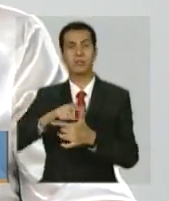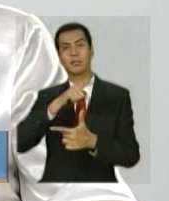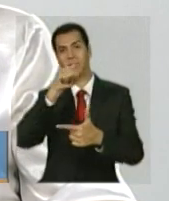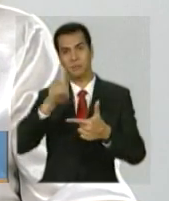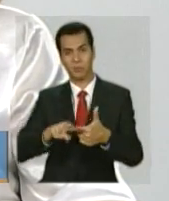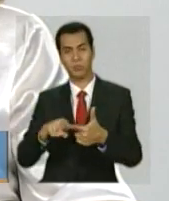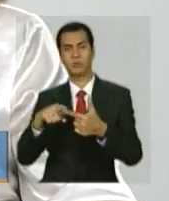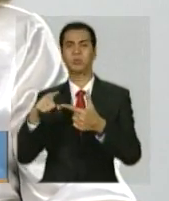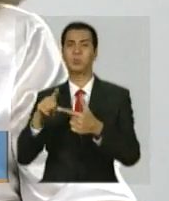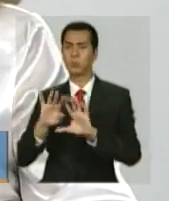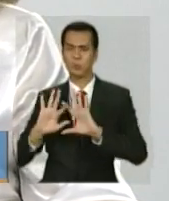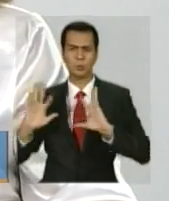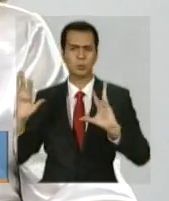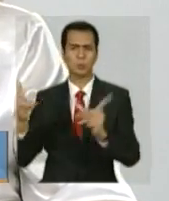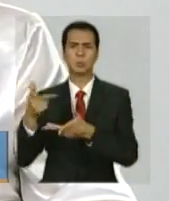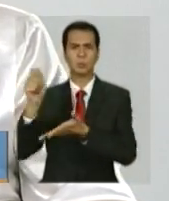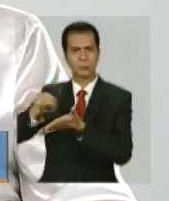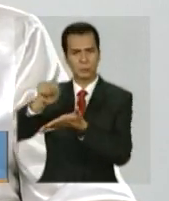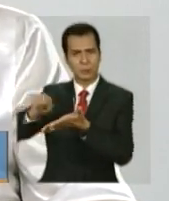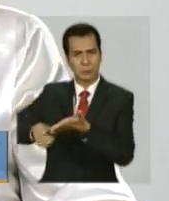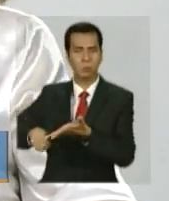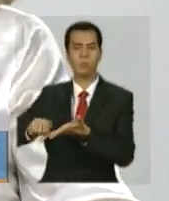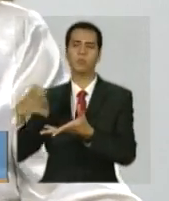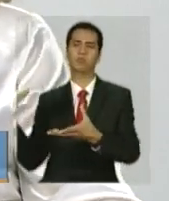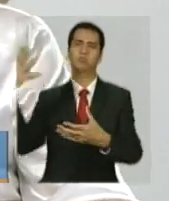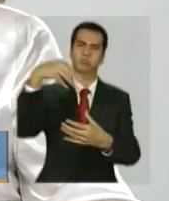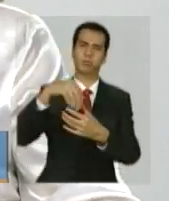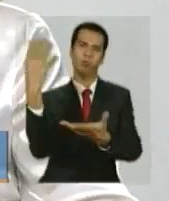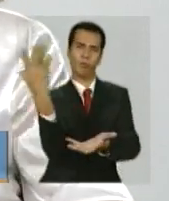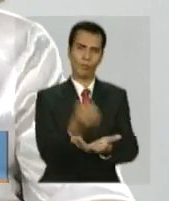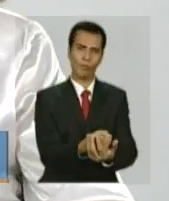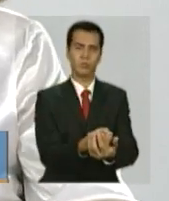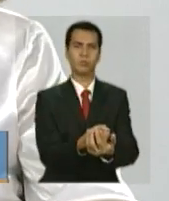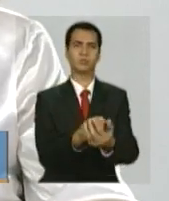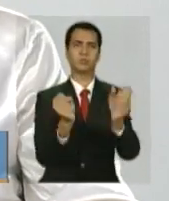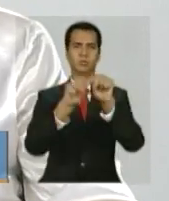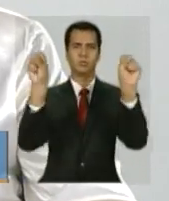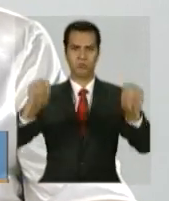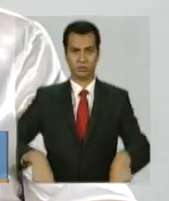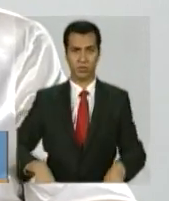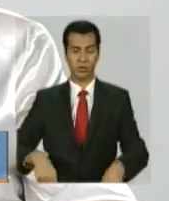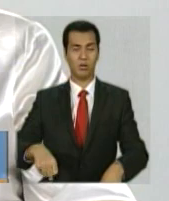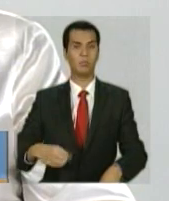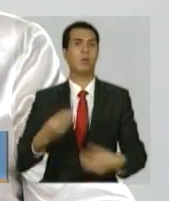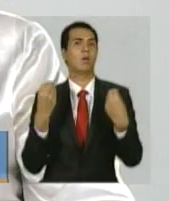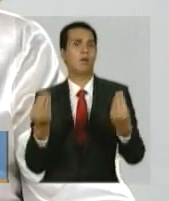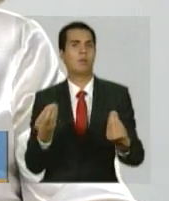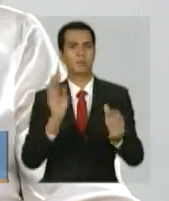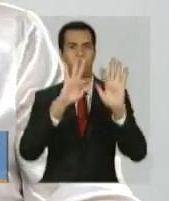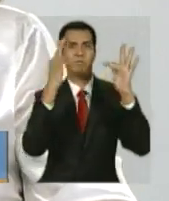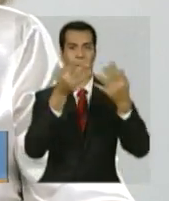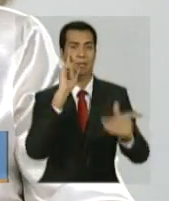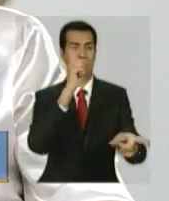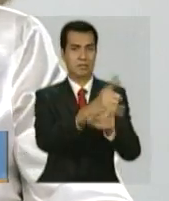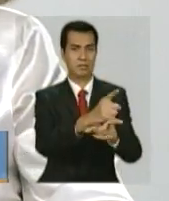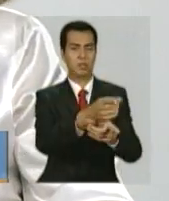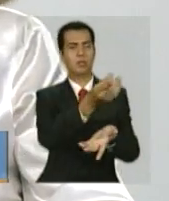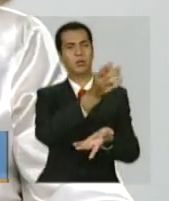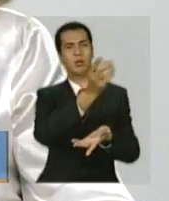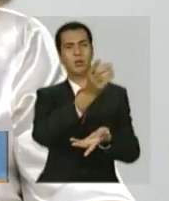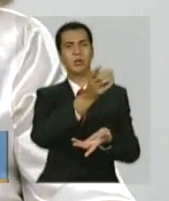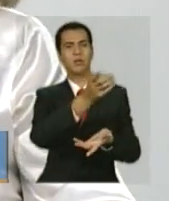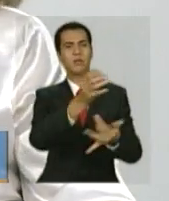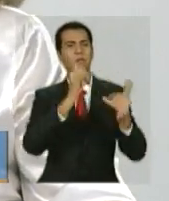no sistema. Isso é uma coisa importantíssima. Não adianta eu cadastrar e guardar o cadastro na gaveta. Eu tenho que lançar